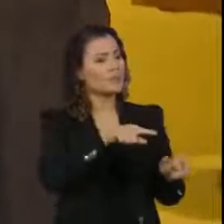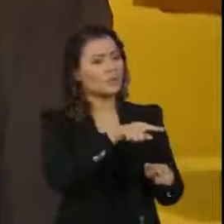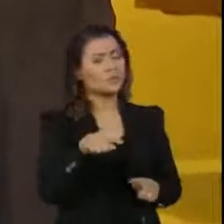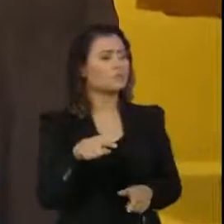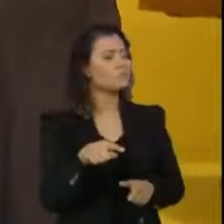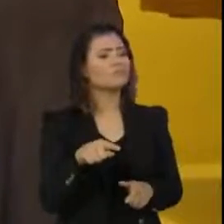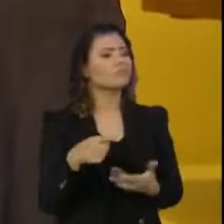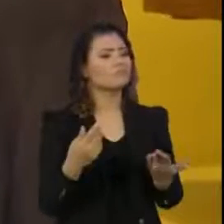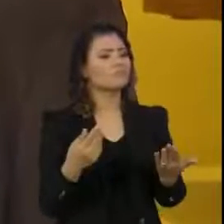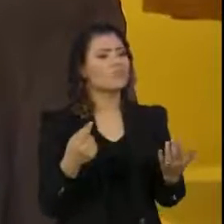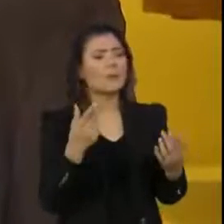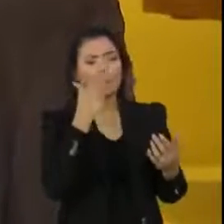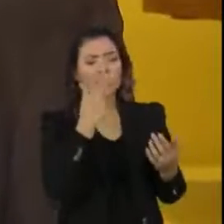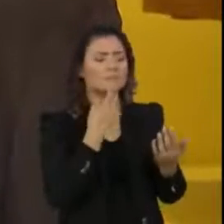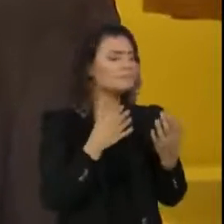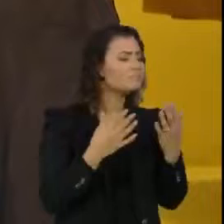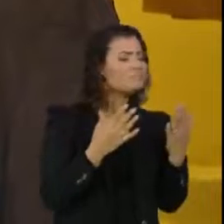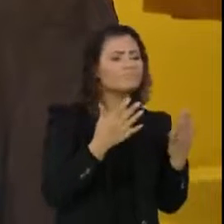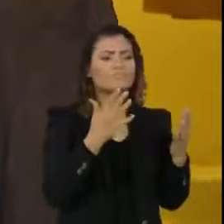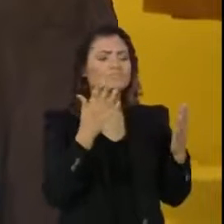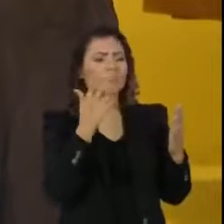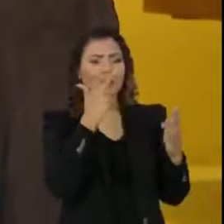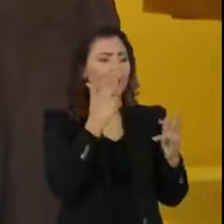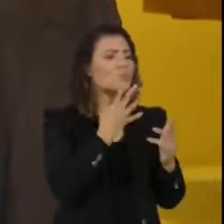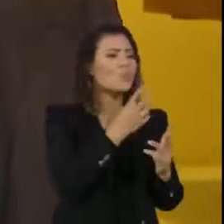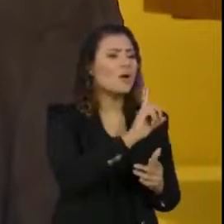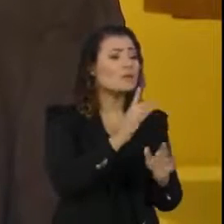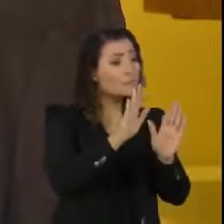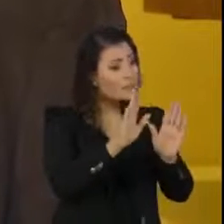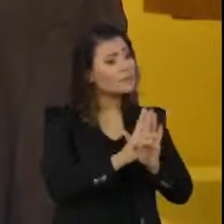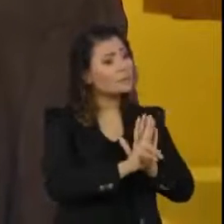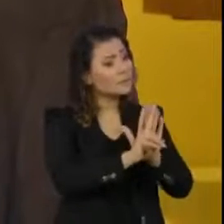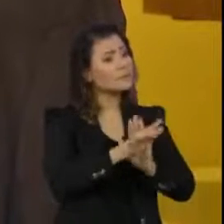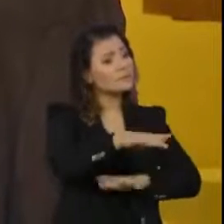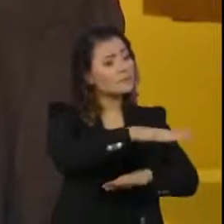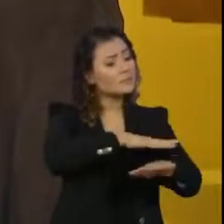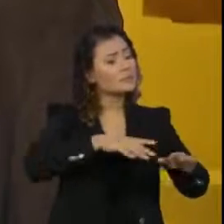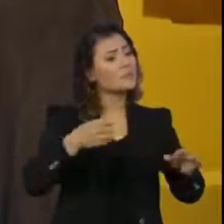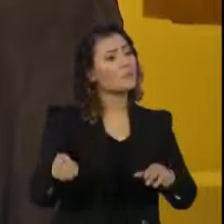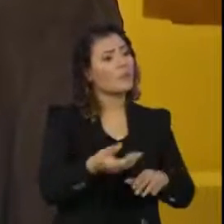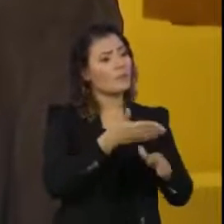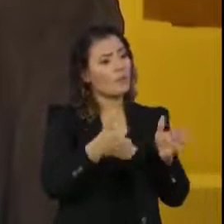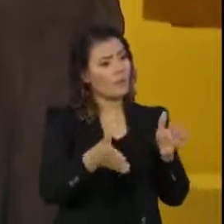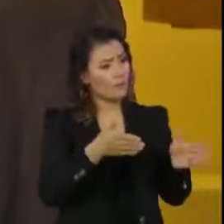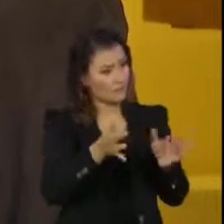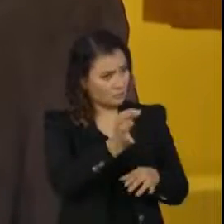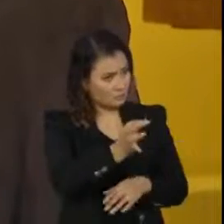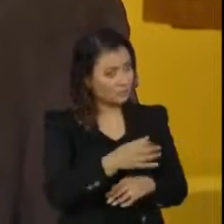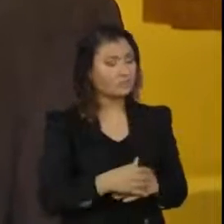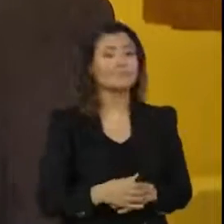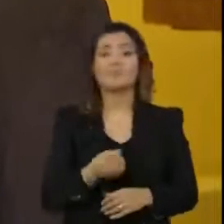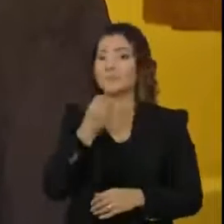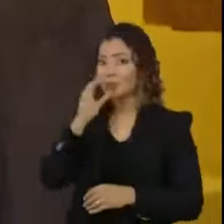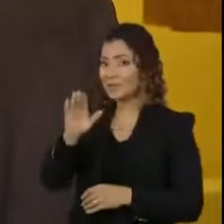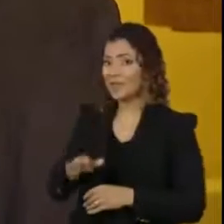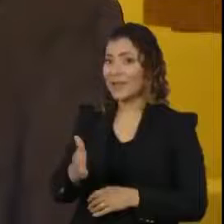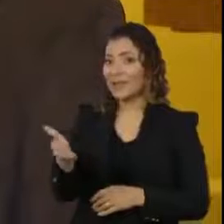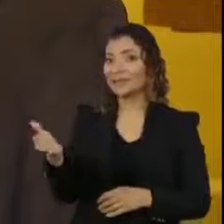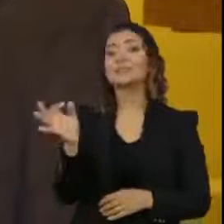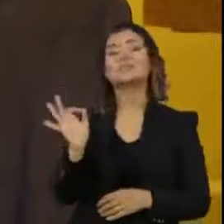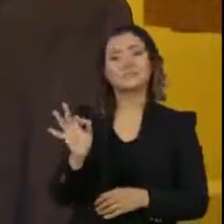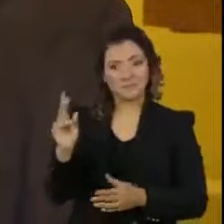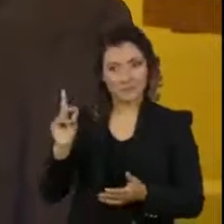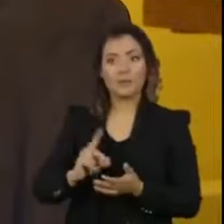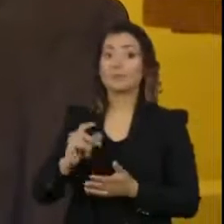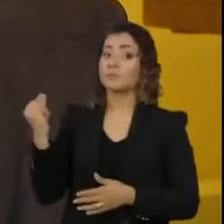associação direta com esses nomes, mas eles são representantes importantes do movimento modernista, né? Boa tarde. Boa tarde. É isso mesmo,